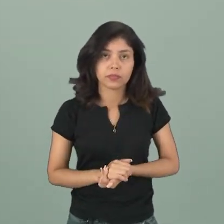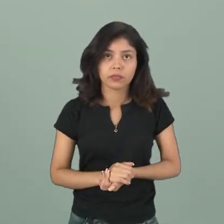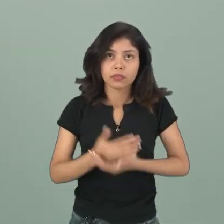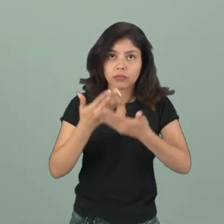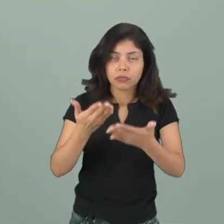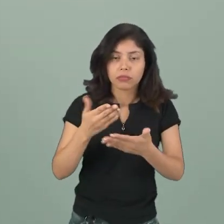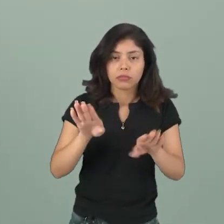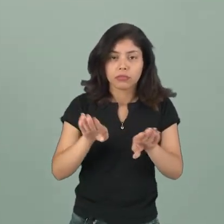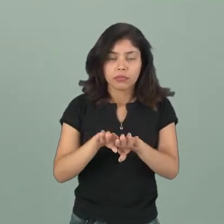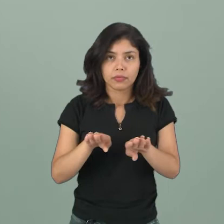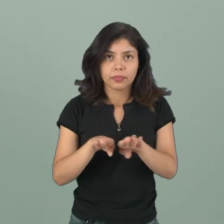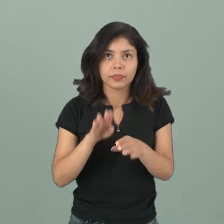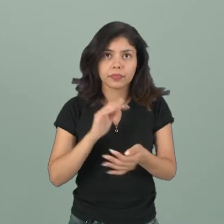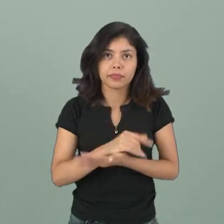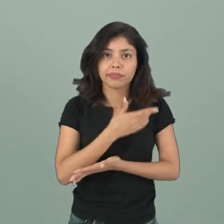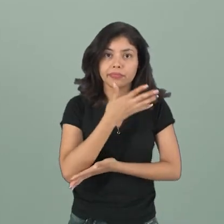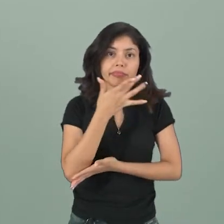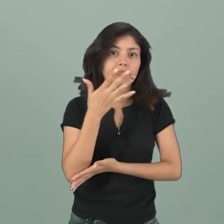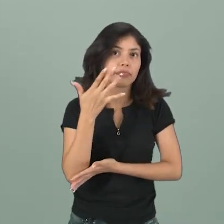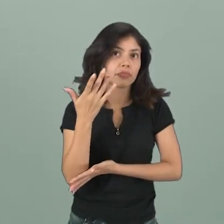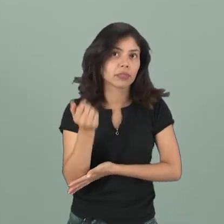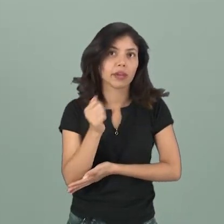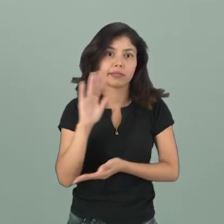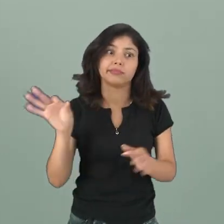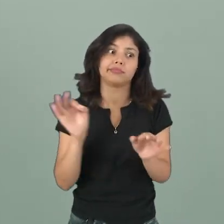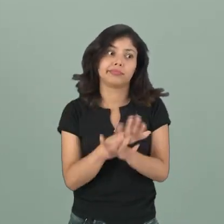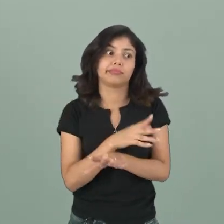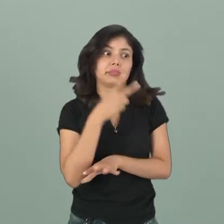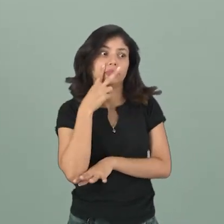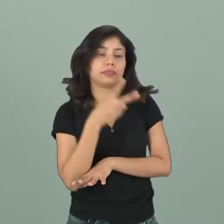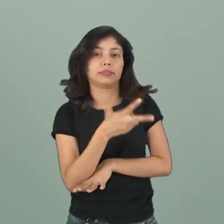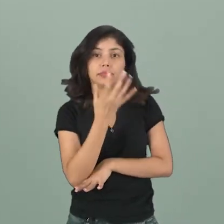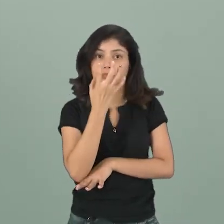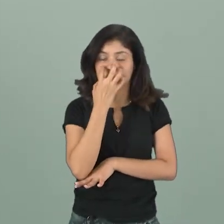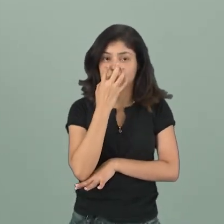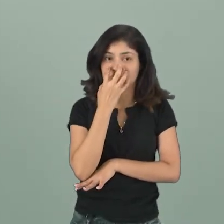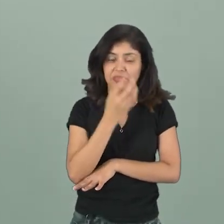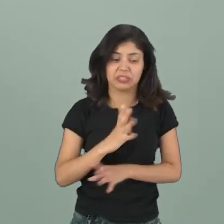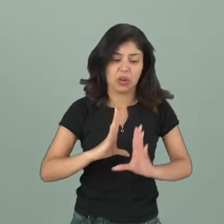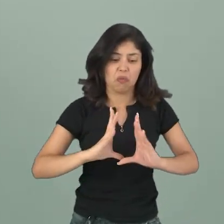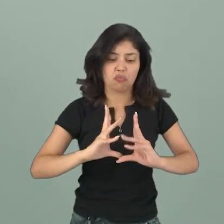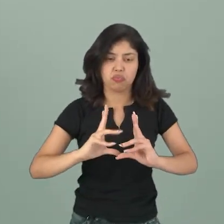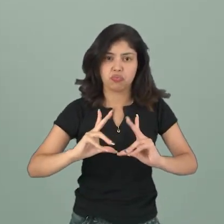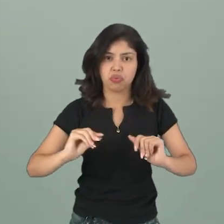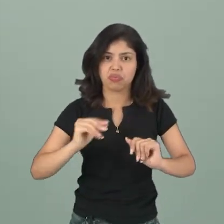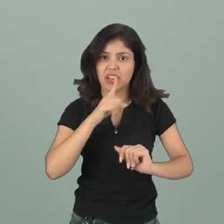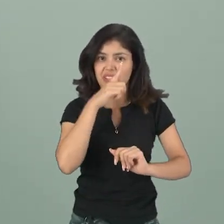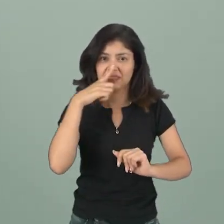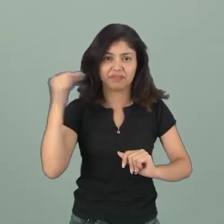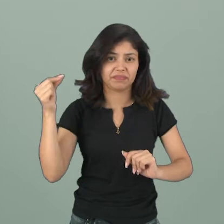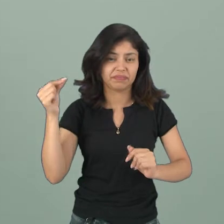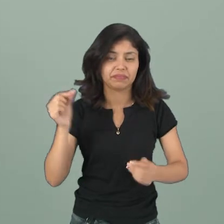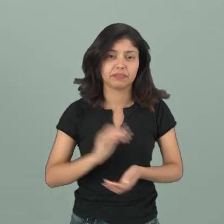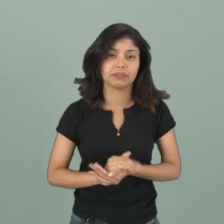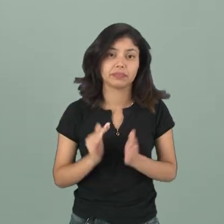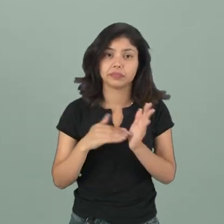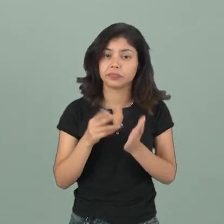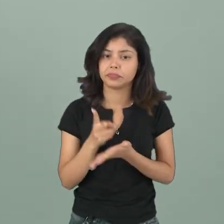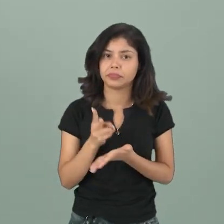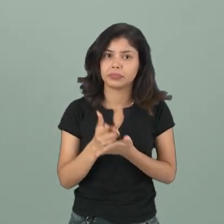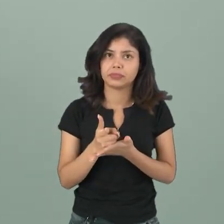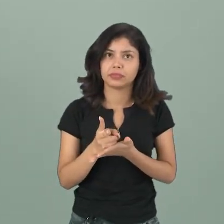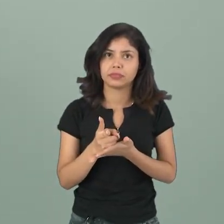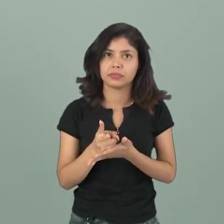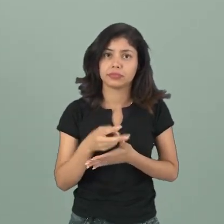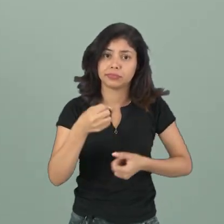E aí a questão dos odores, né? Quem não já se deparou com um cachorro podre na rua, um gato, ou até mesmo quando passa o